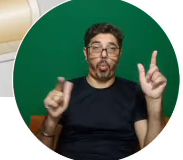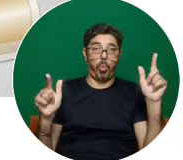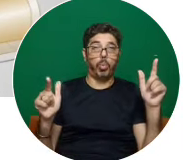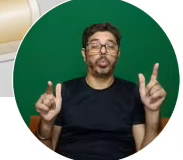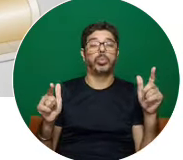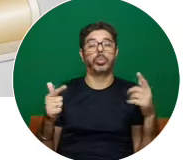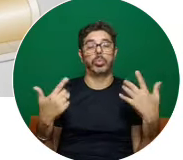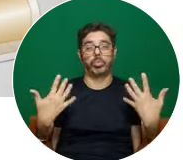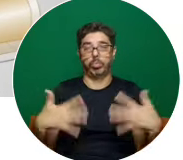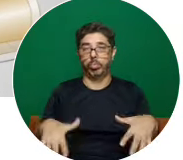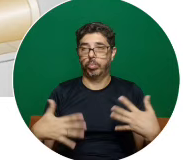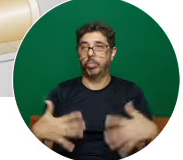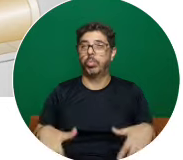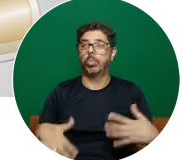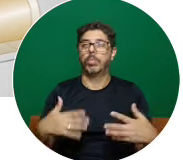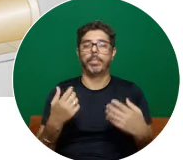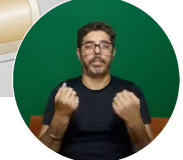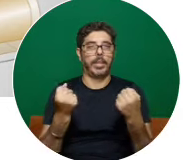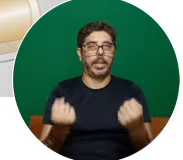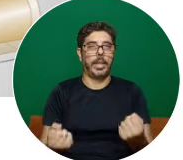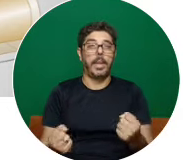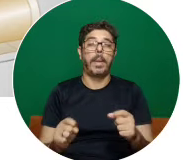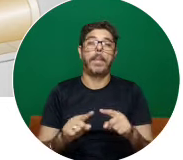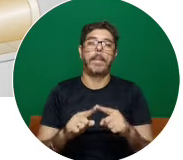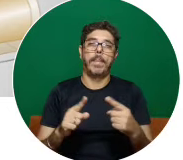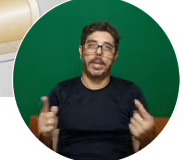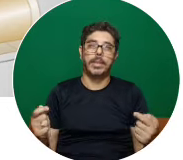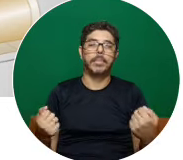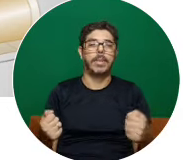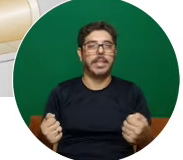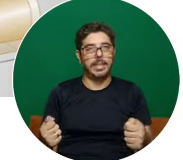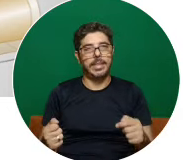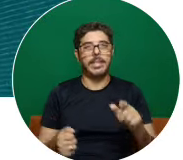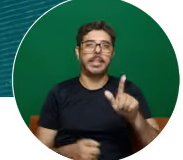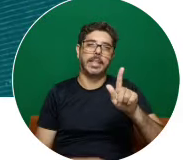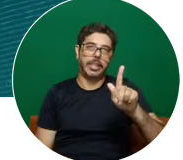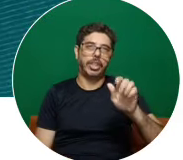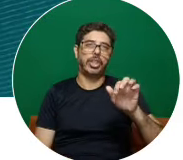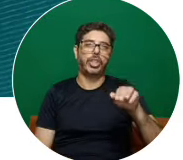disso, observe que todas dependem inteiramente da geometria.